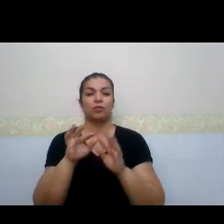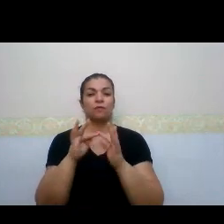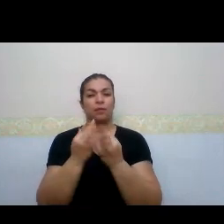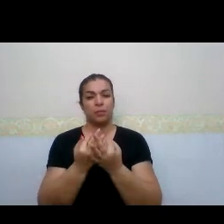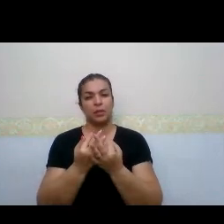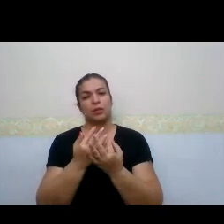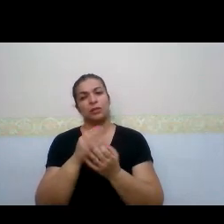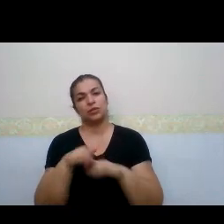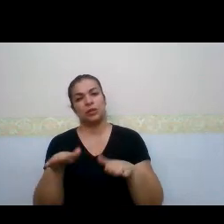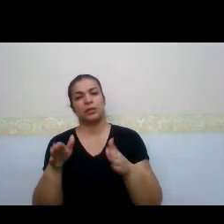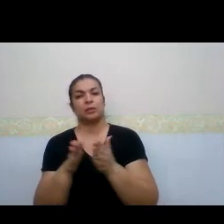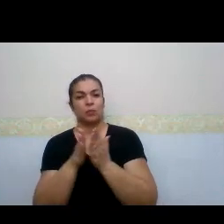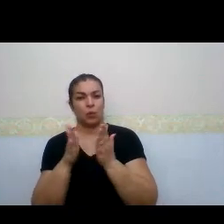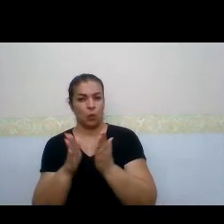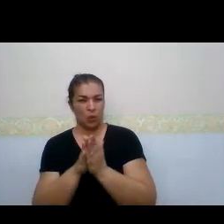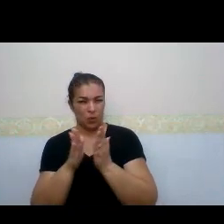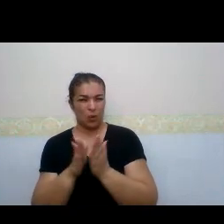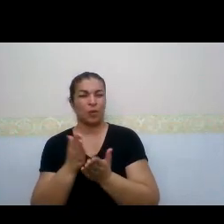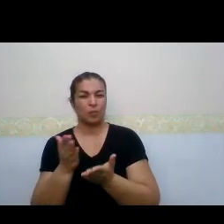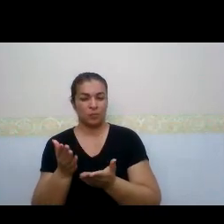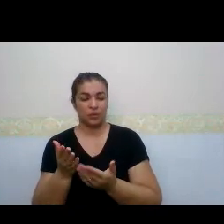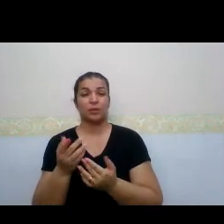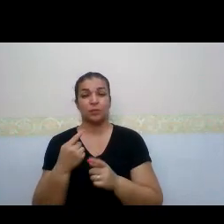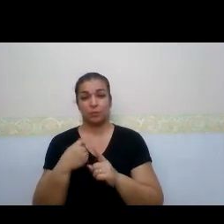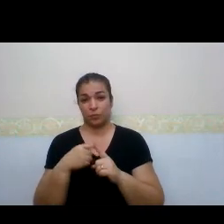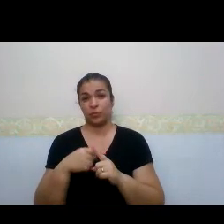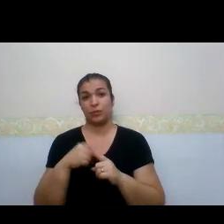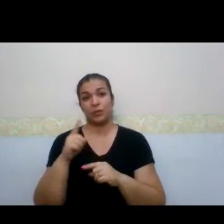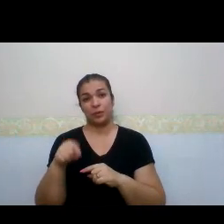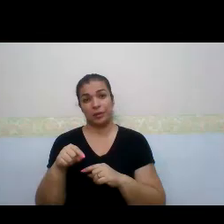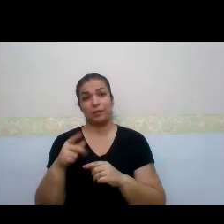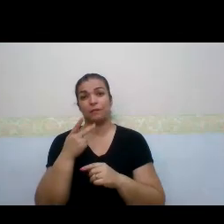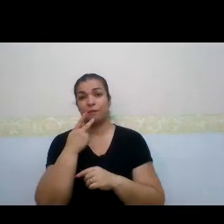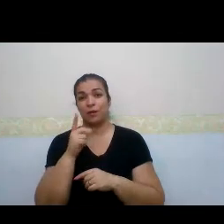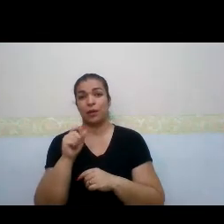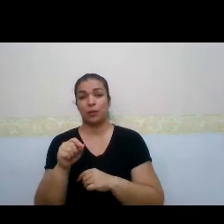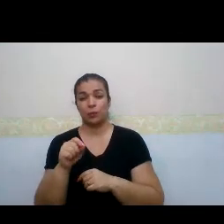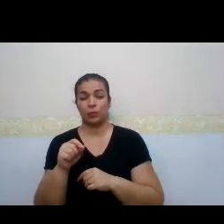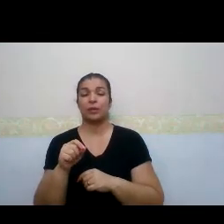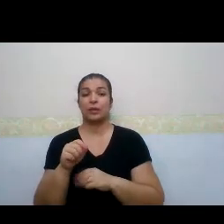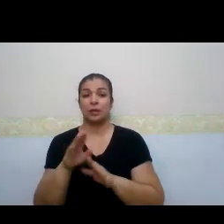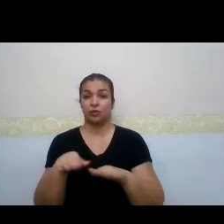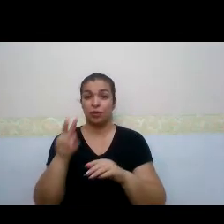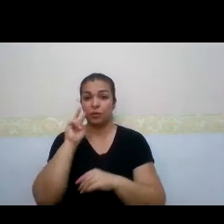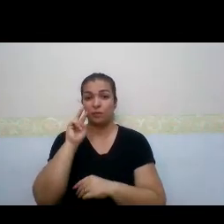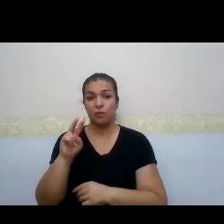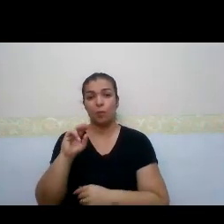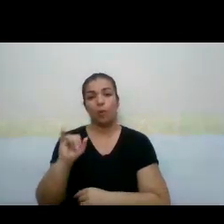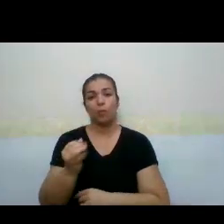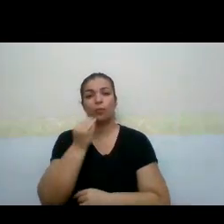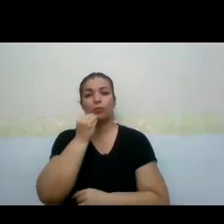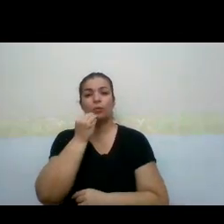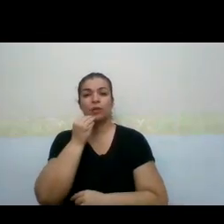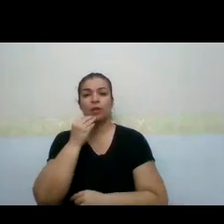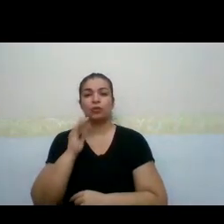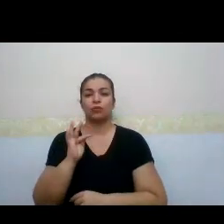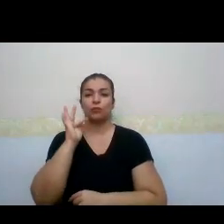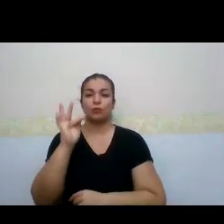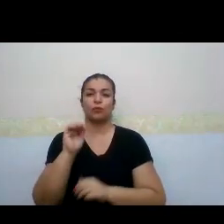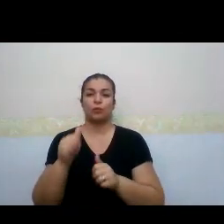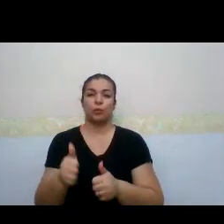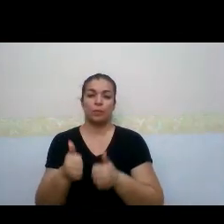carentes, na qual Exatamente. as crianças verem uma oportunidade de um futuro melhor, né?